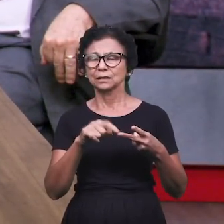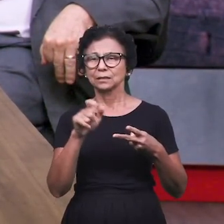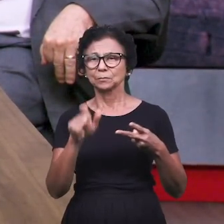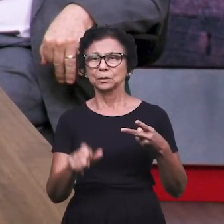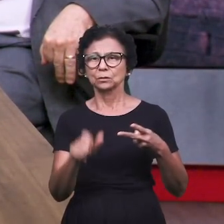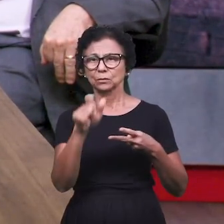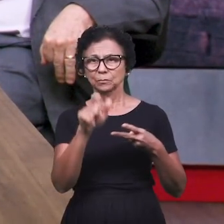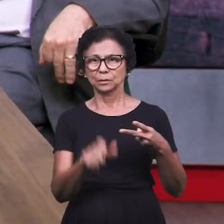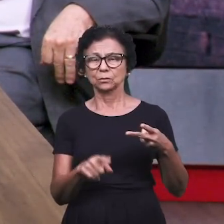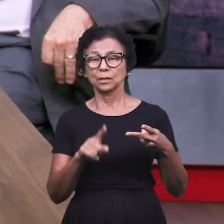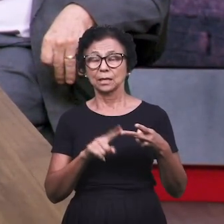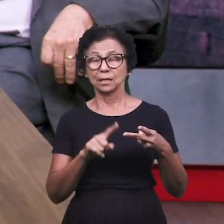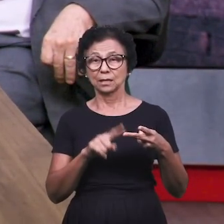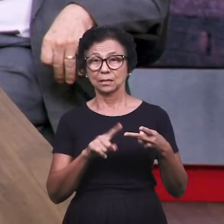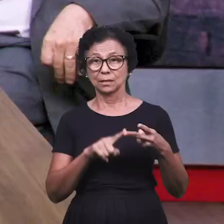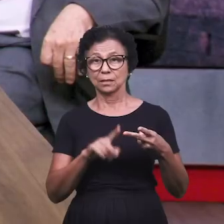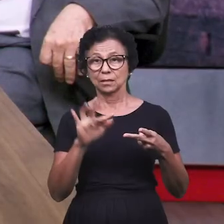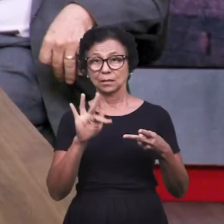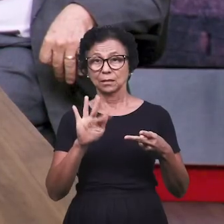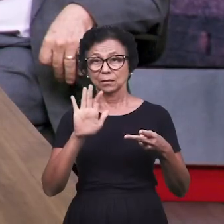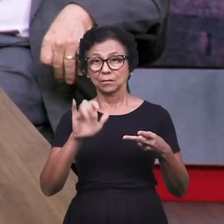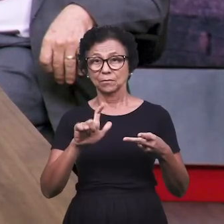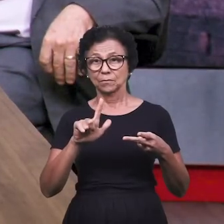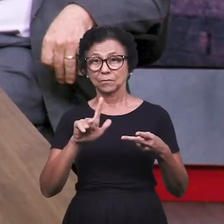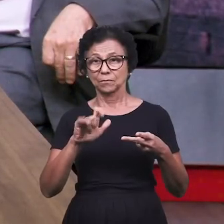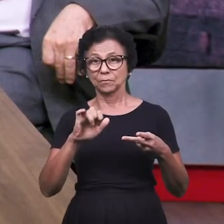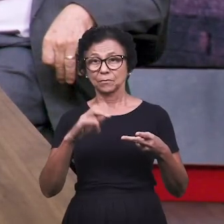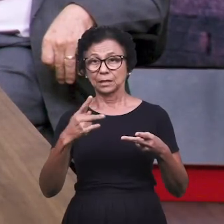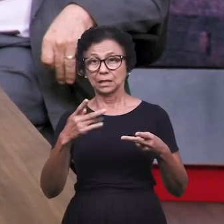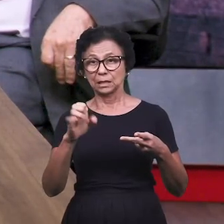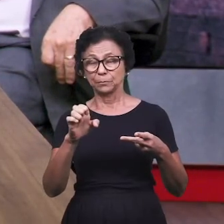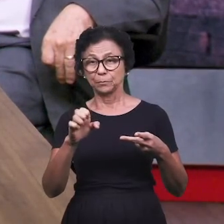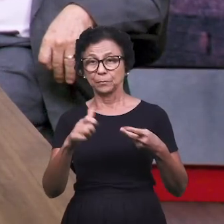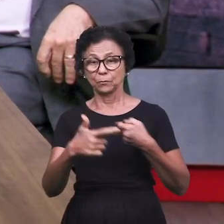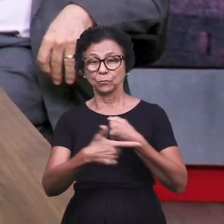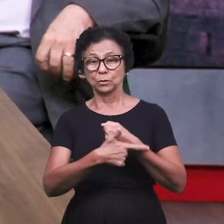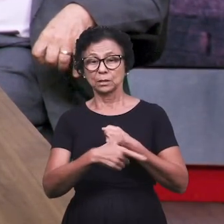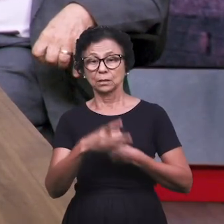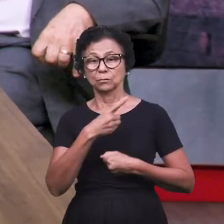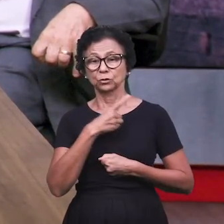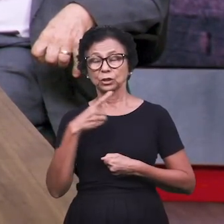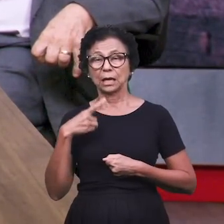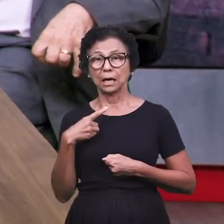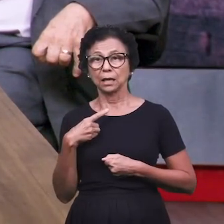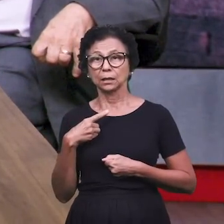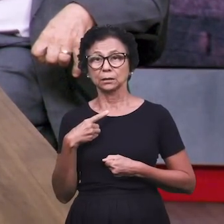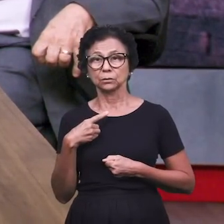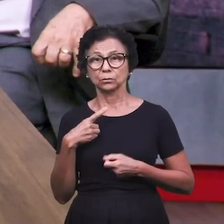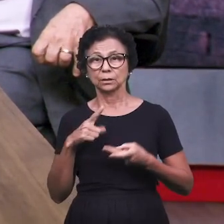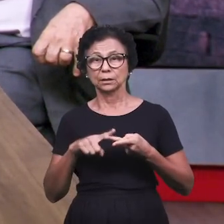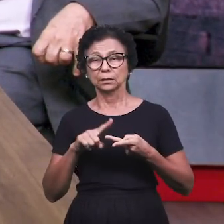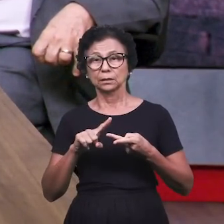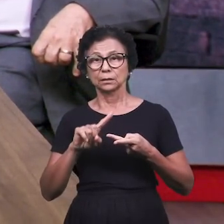né, o Filipe, o diácono, que depois, né, a Bíblia dá a entender que ele recebeu o ministério, né? Já depois apresentado